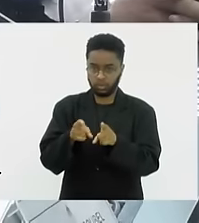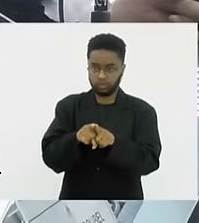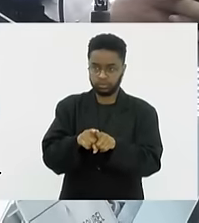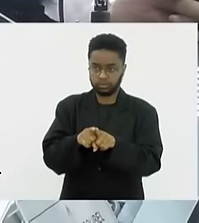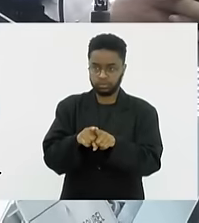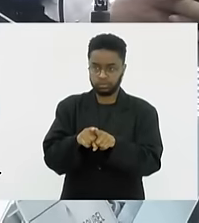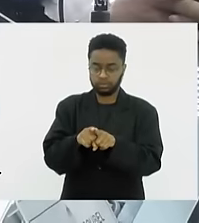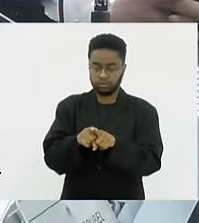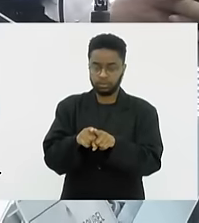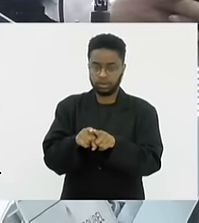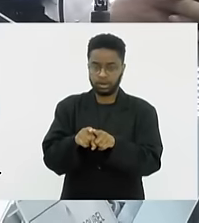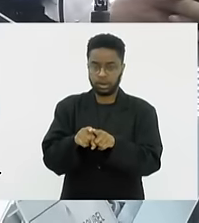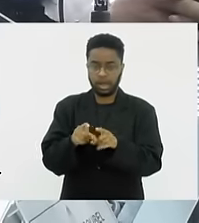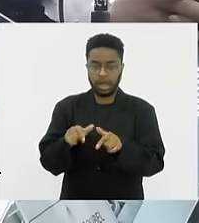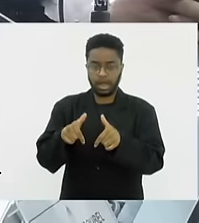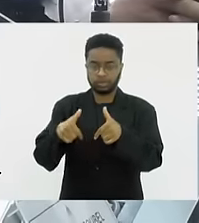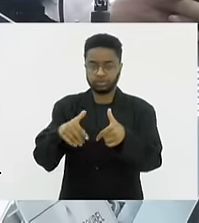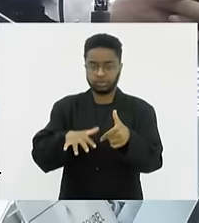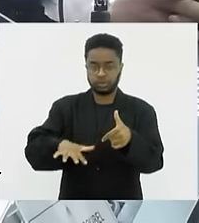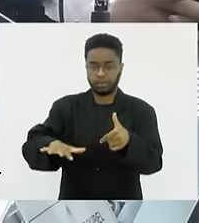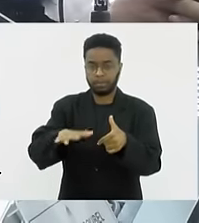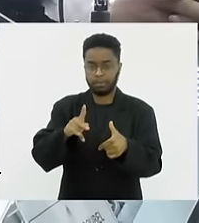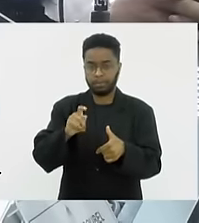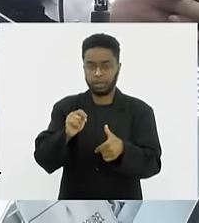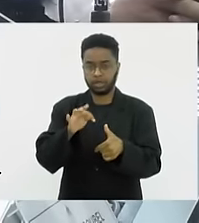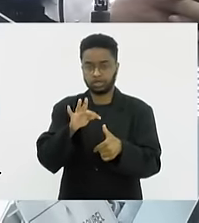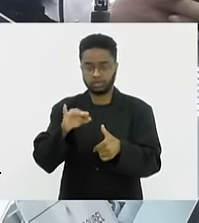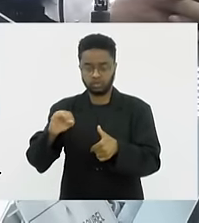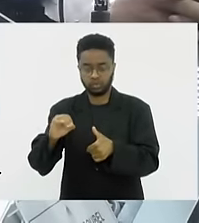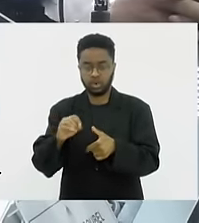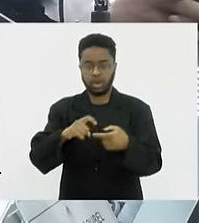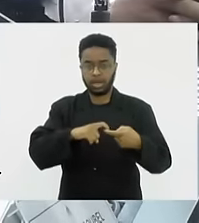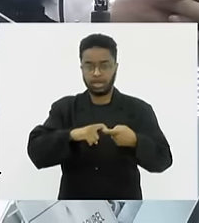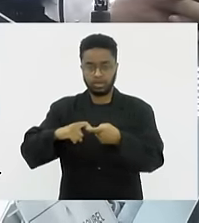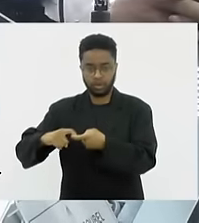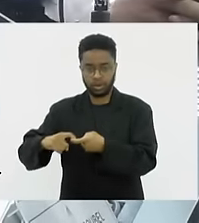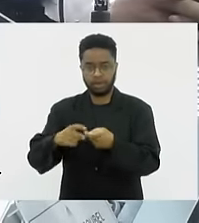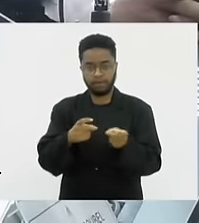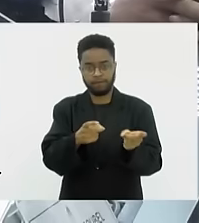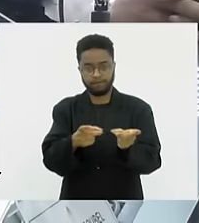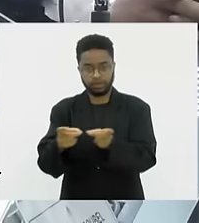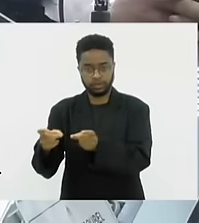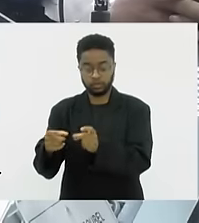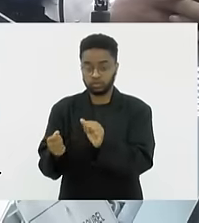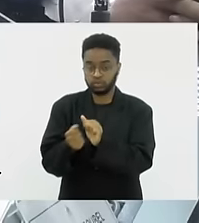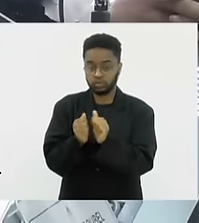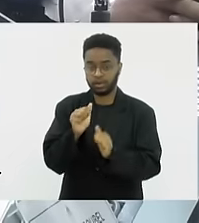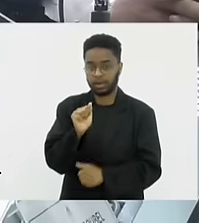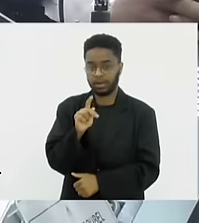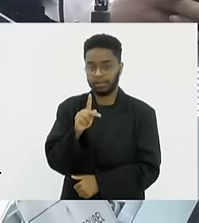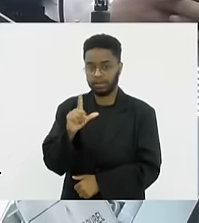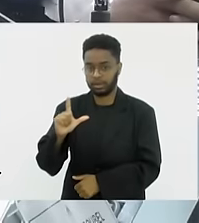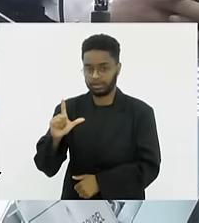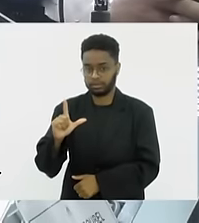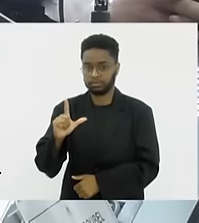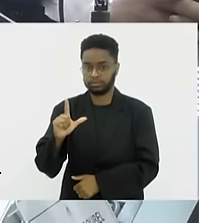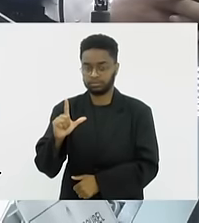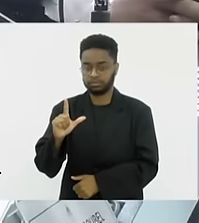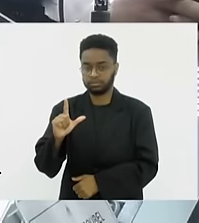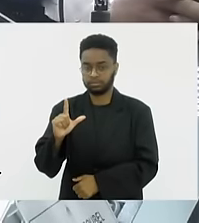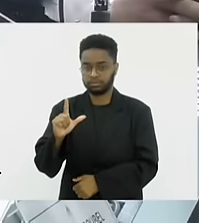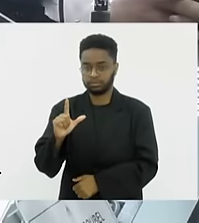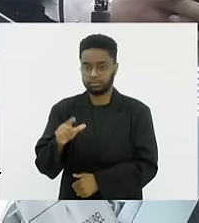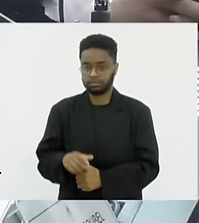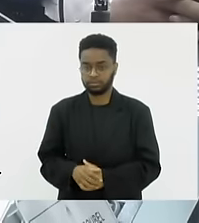operar pátio, rebocar, leiloar, juntamente com a APL, a mesma